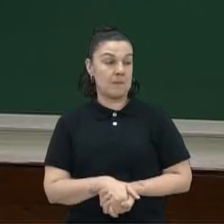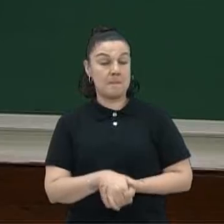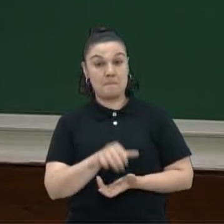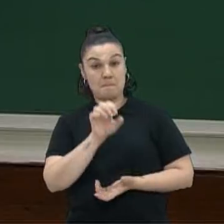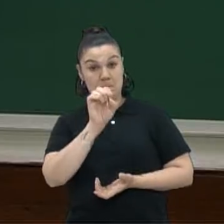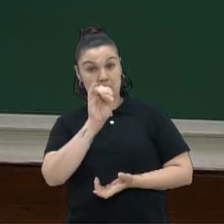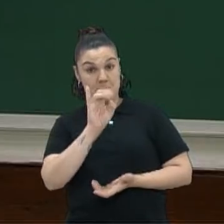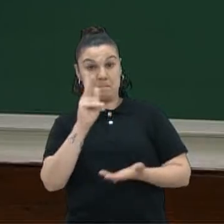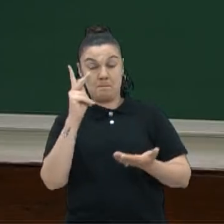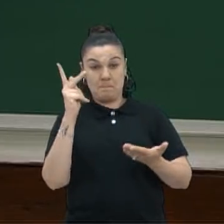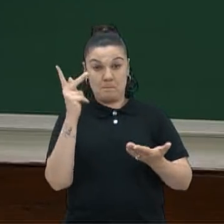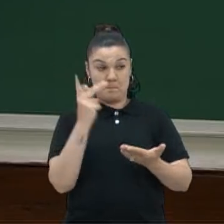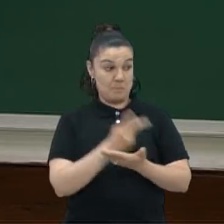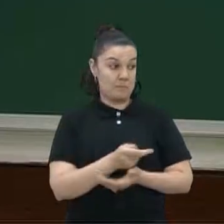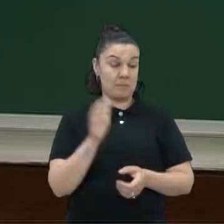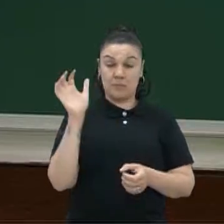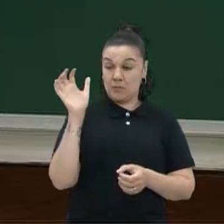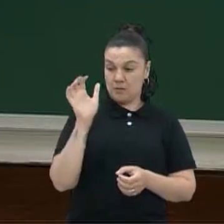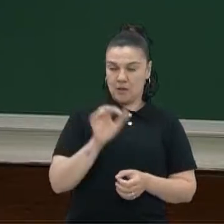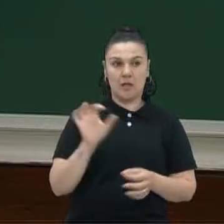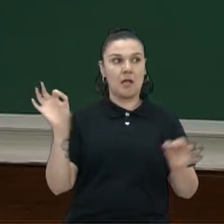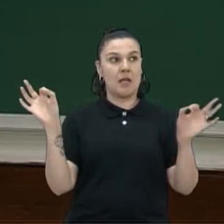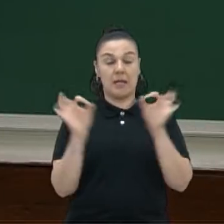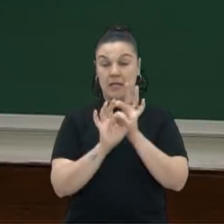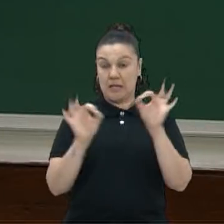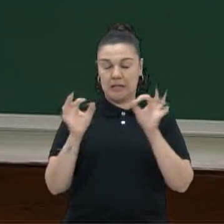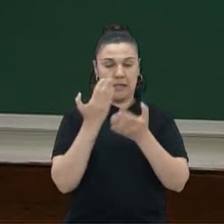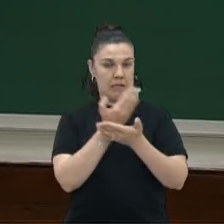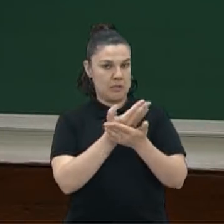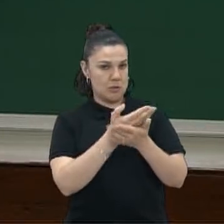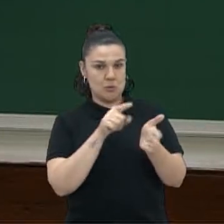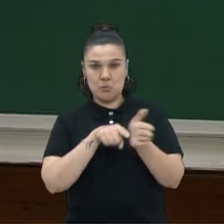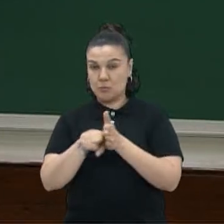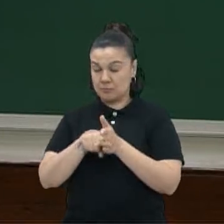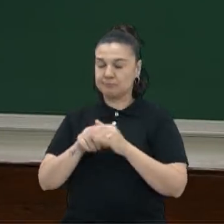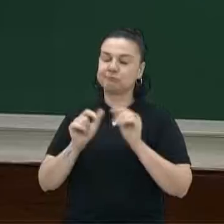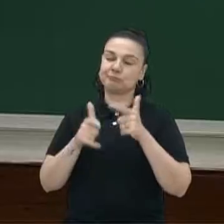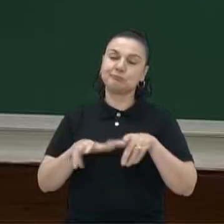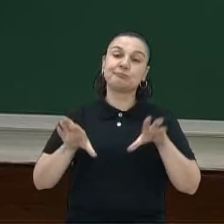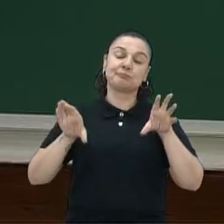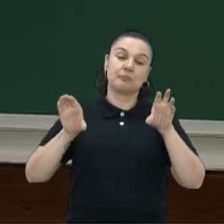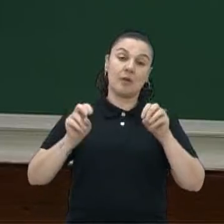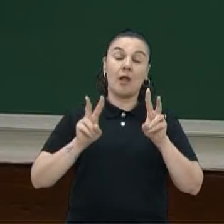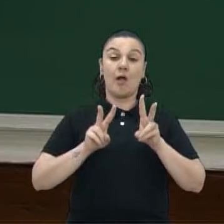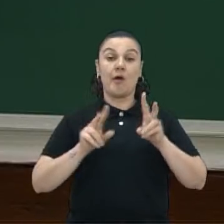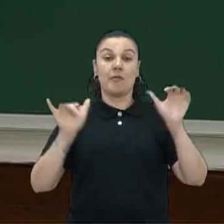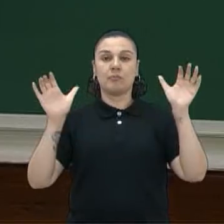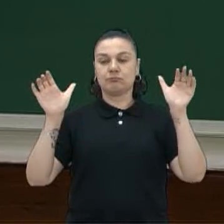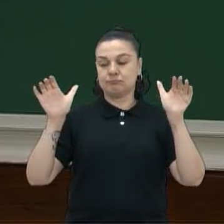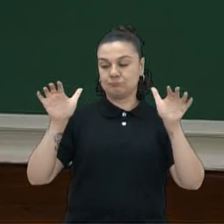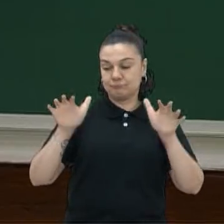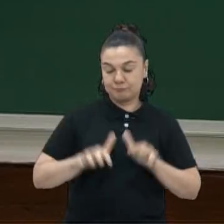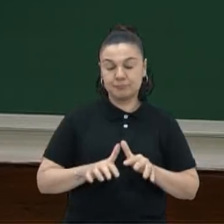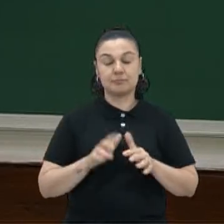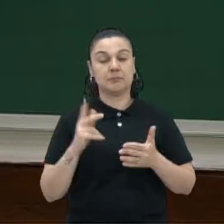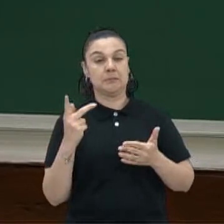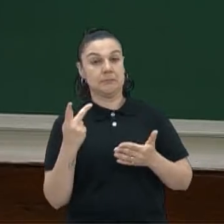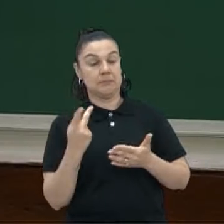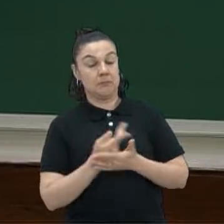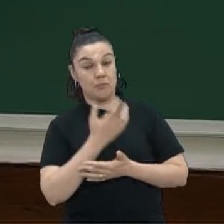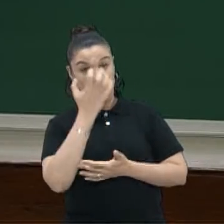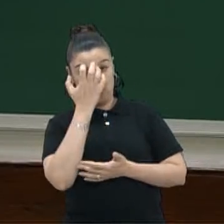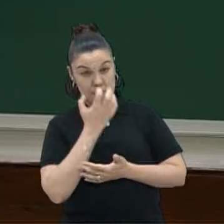essa interferência é feita sem nenhum tipo de estudo, ela obviamente vai levar a alguma